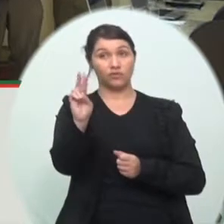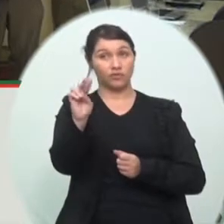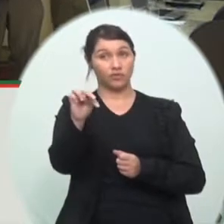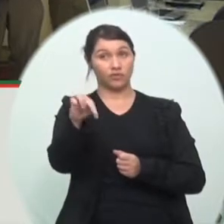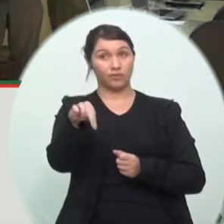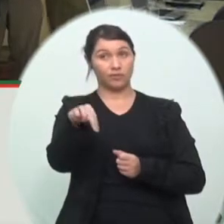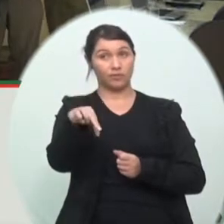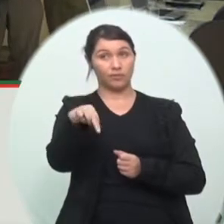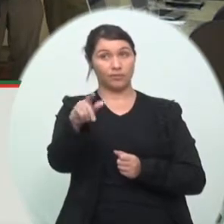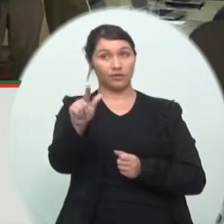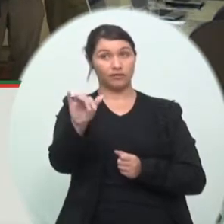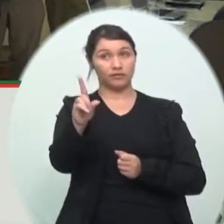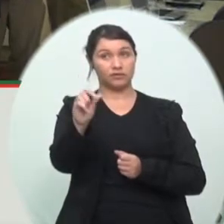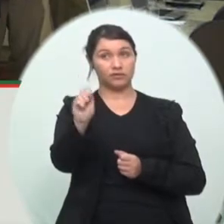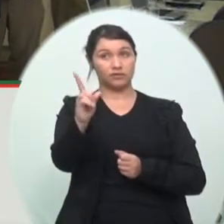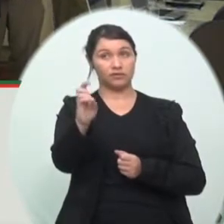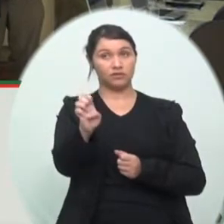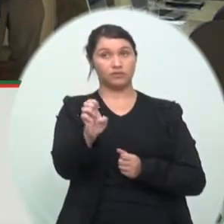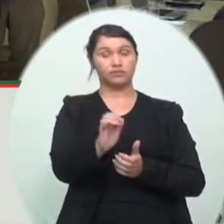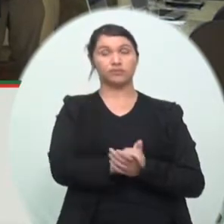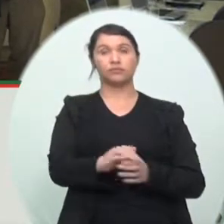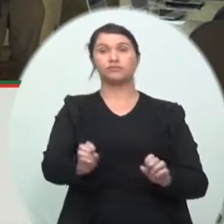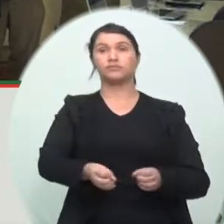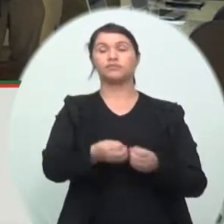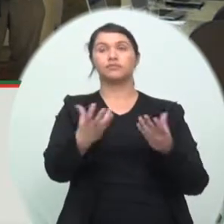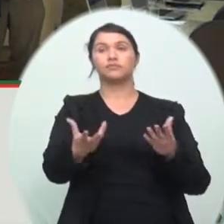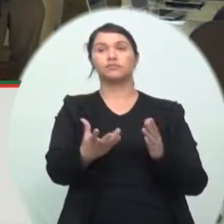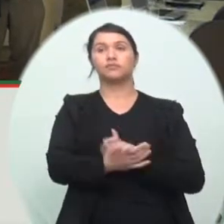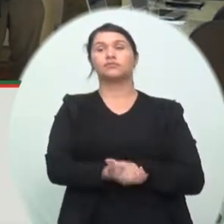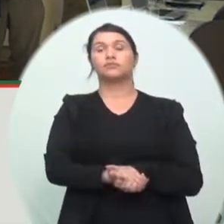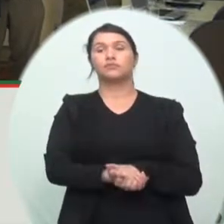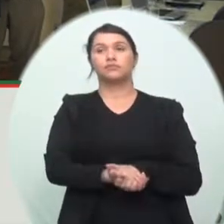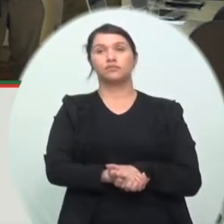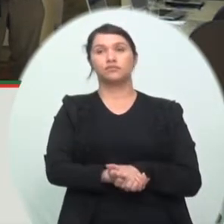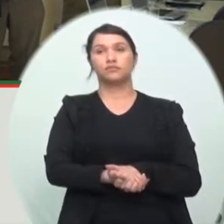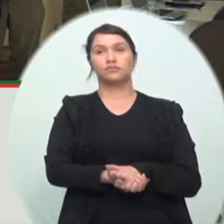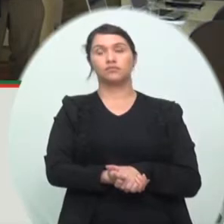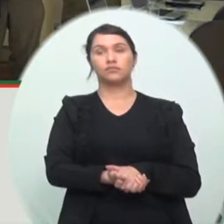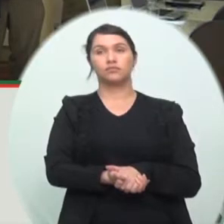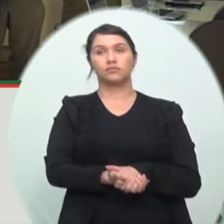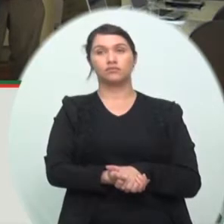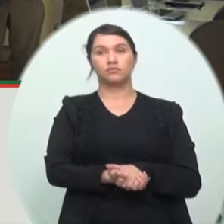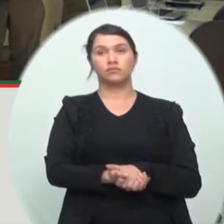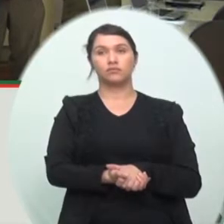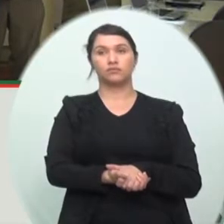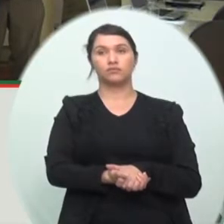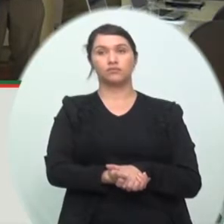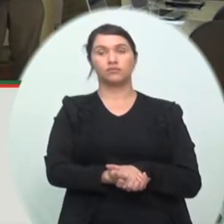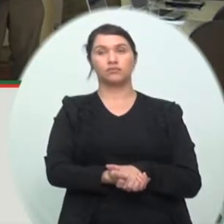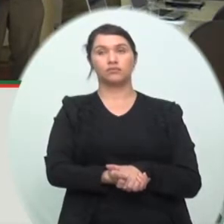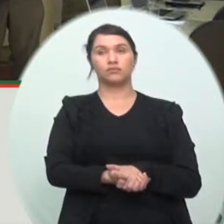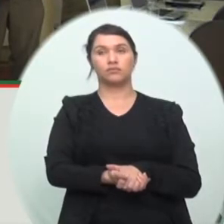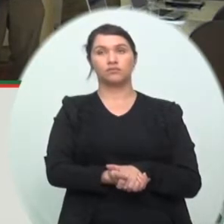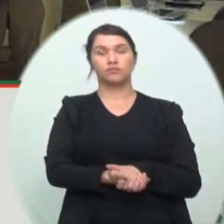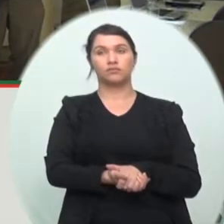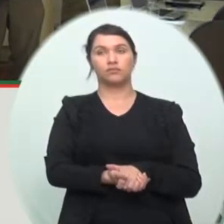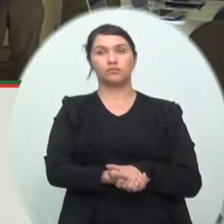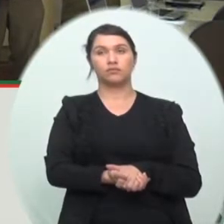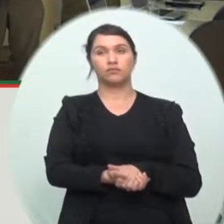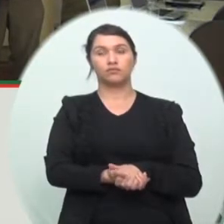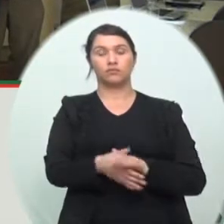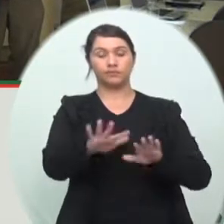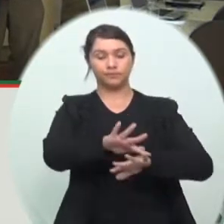aí nós tivemos um grande gaps, que foi uma oportunidade de trazer assim,